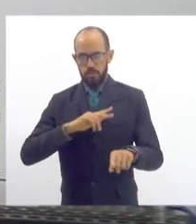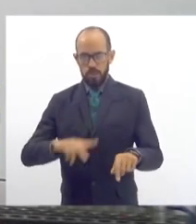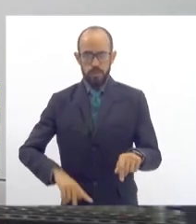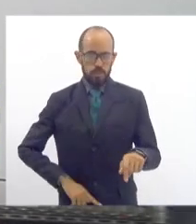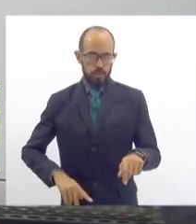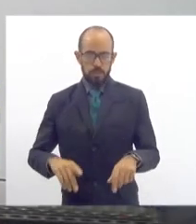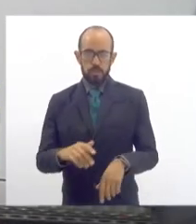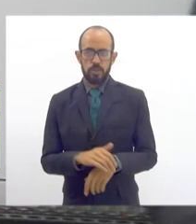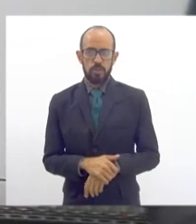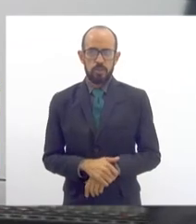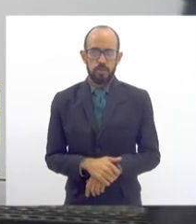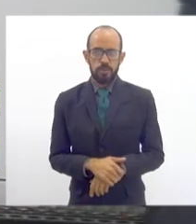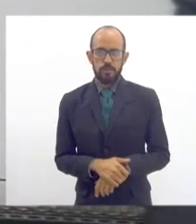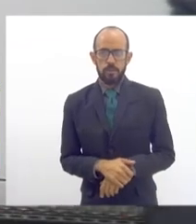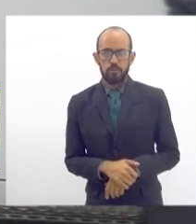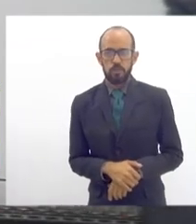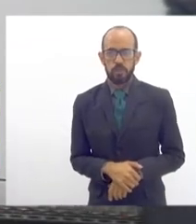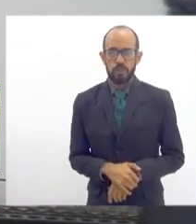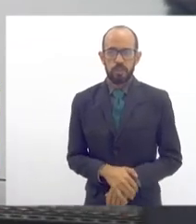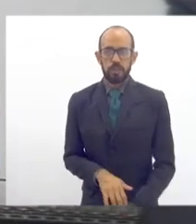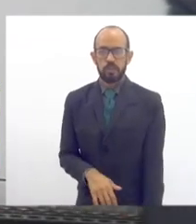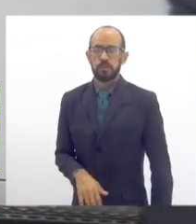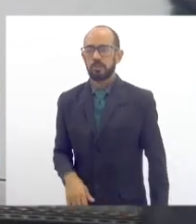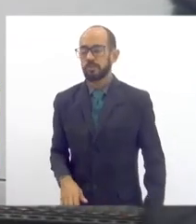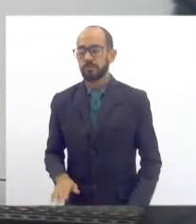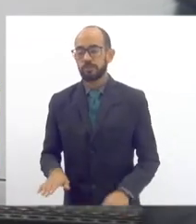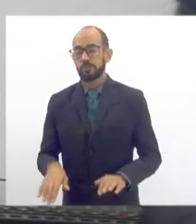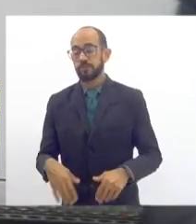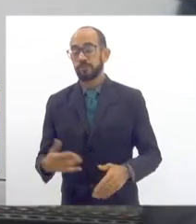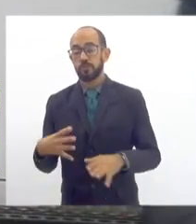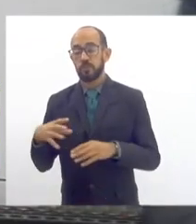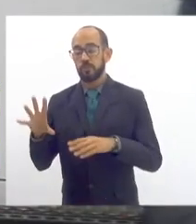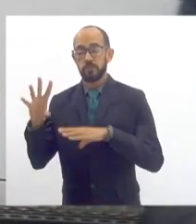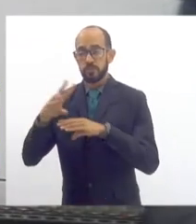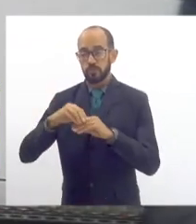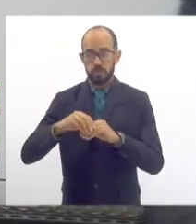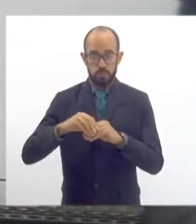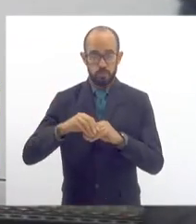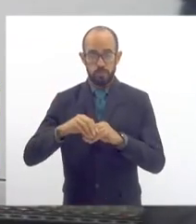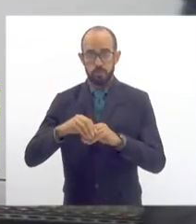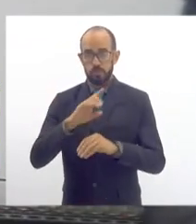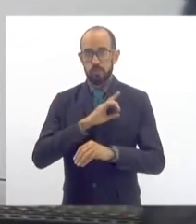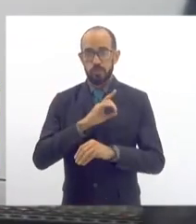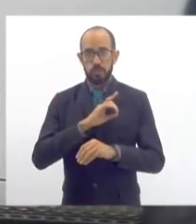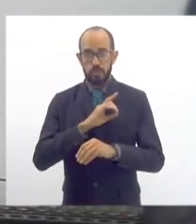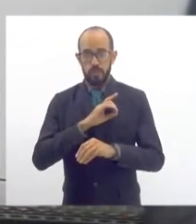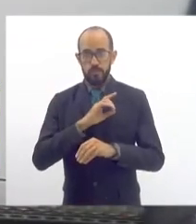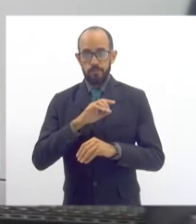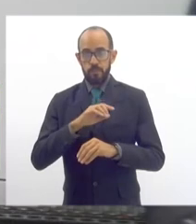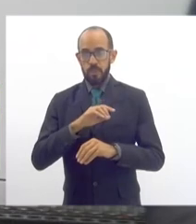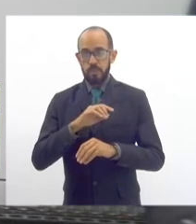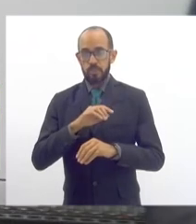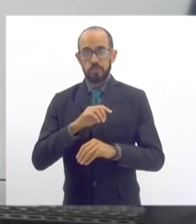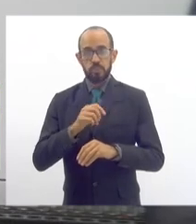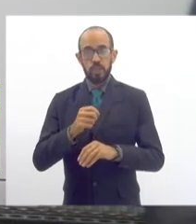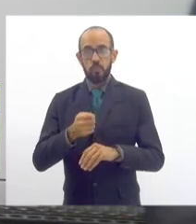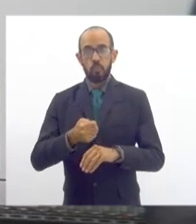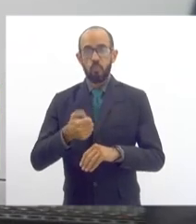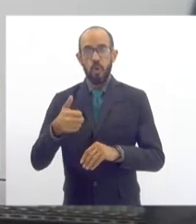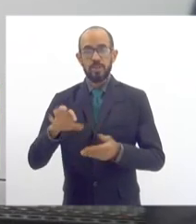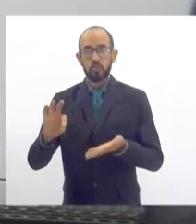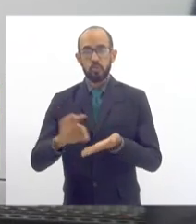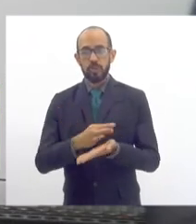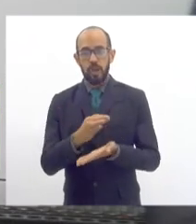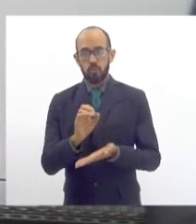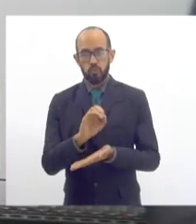uma breve introdução do que, como estava e do que foi feito. Além da casa não ter praticamente nenhum contrato, estava tudo em TAC,